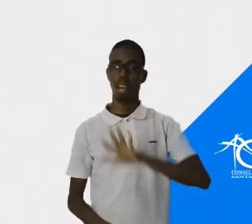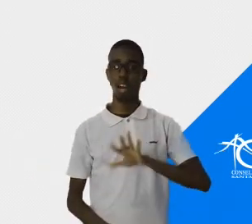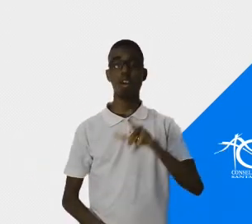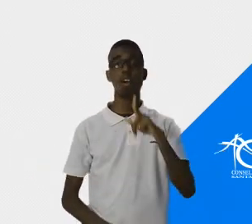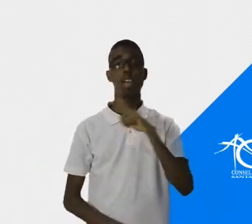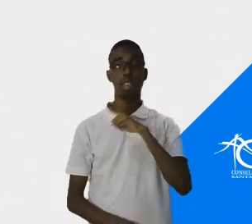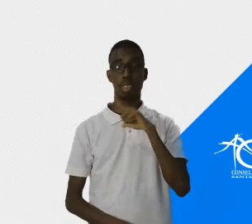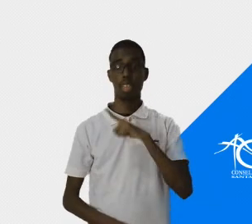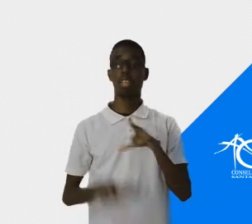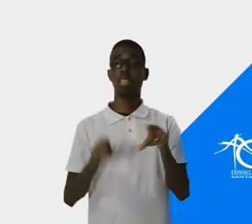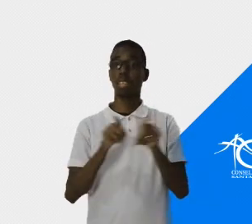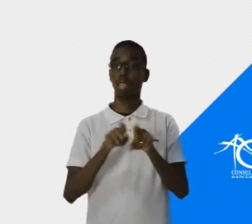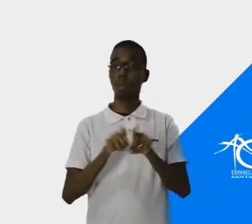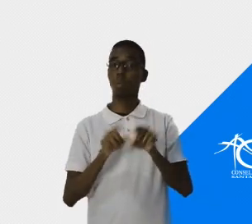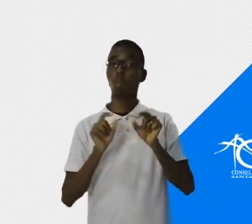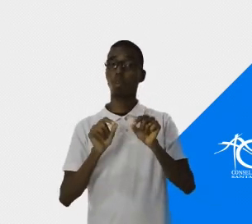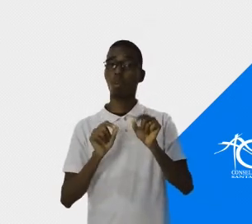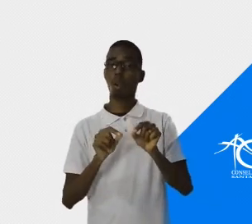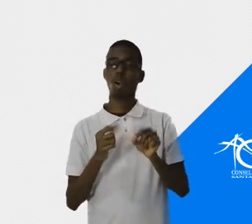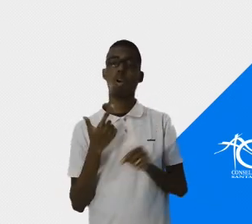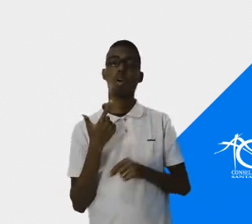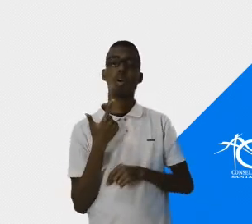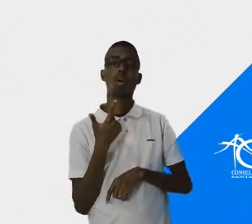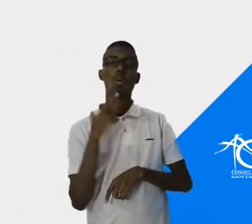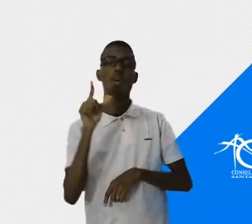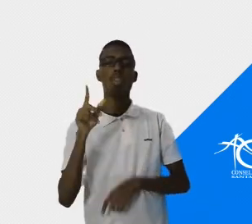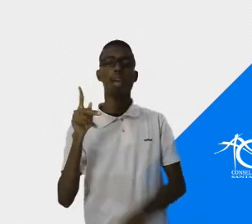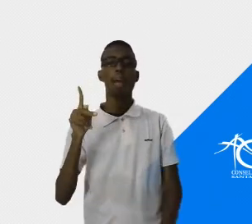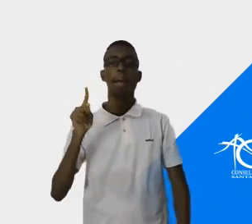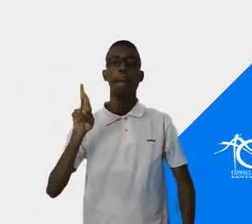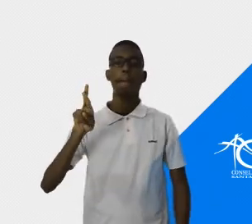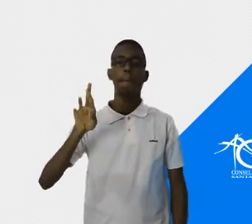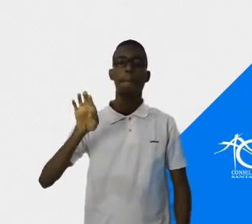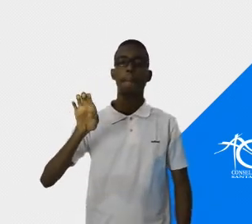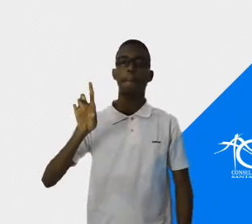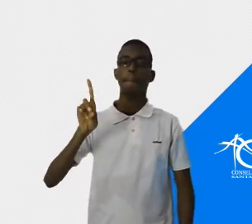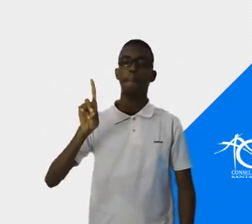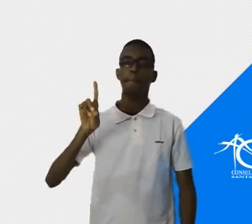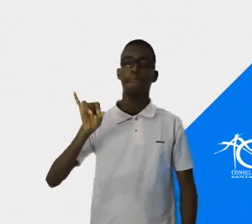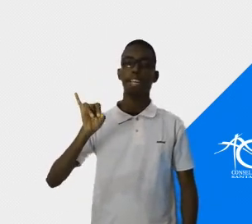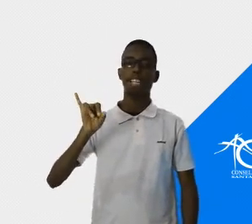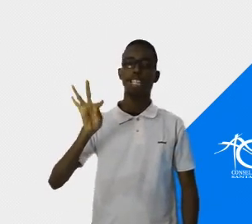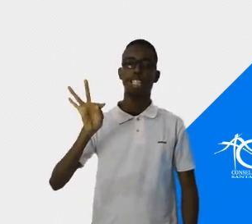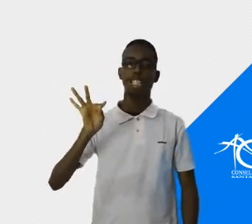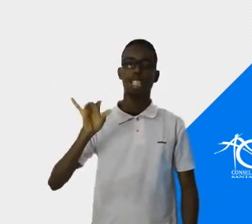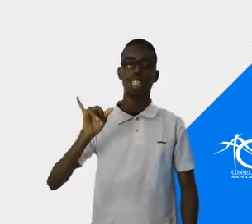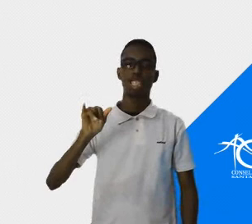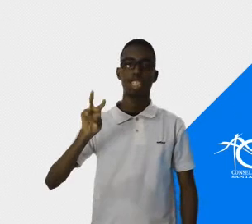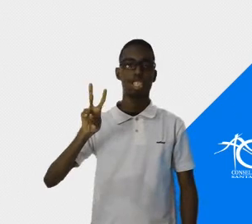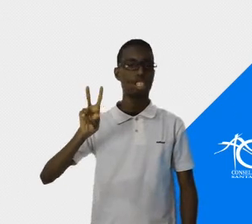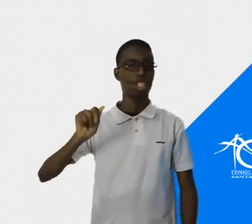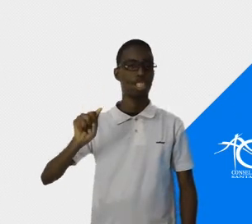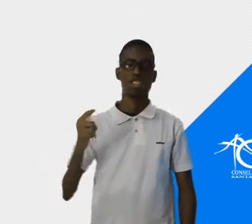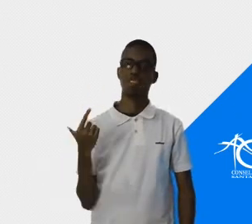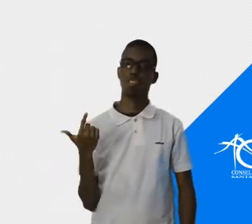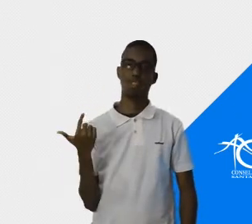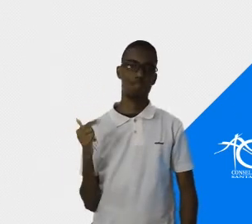chamada validade preditiva, ou seja, não consegue comparar, né, a capacidade ou aptidão de um